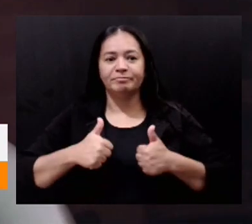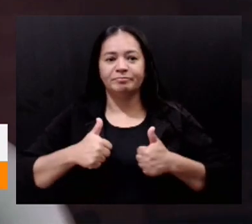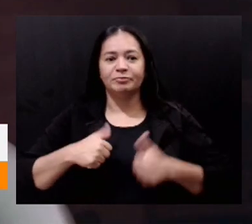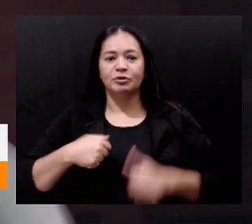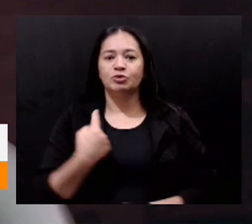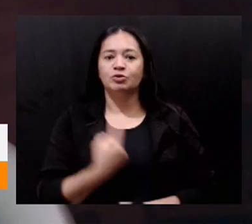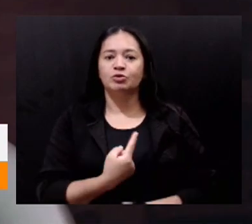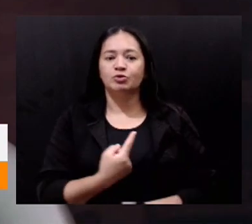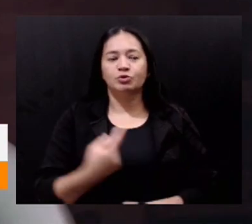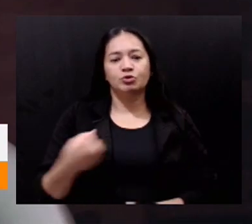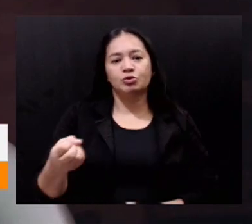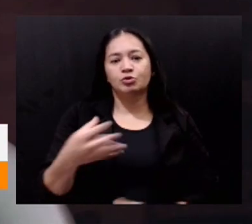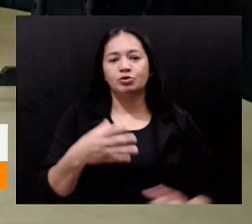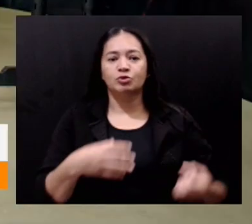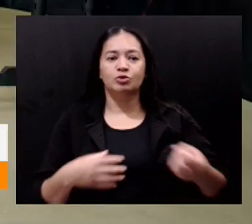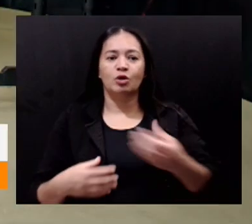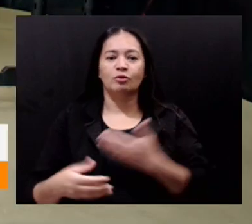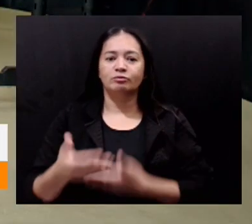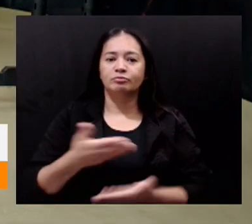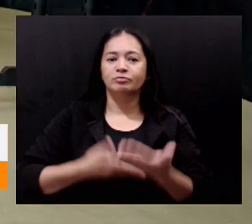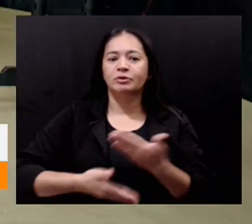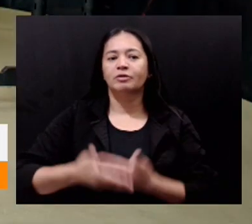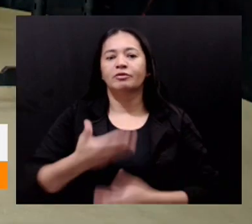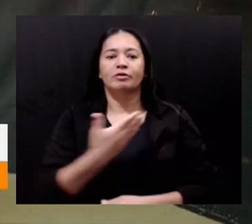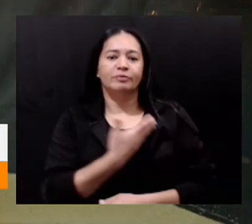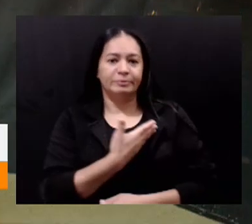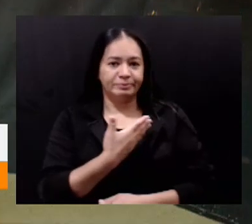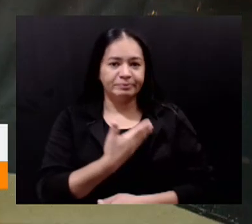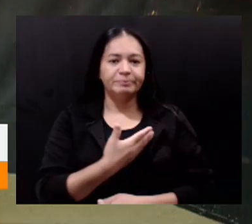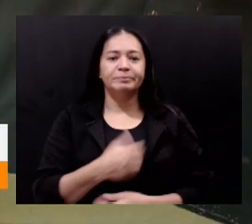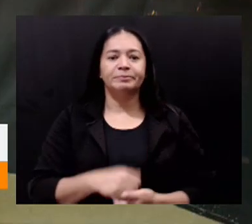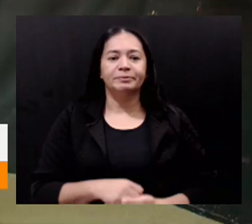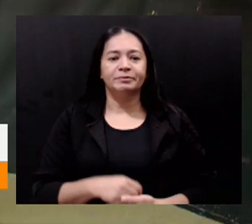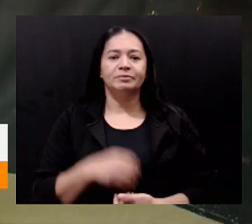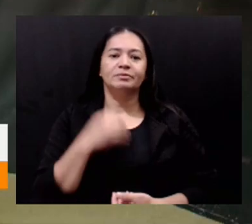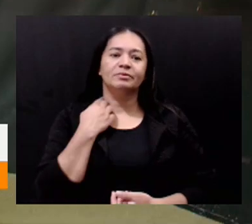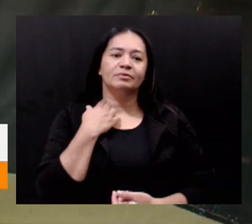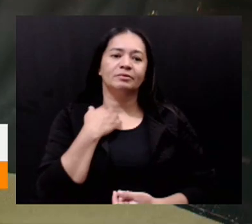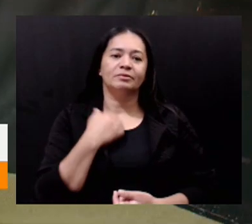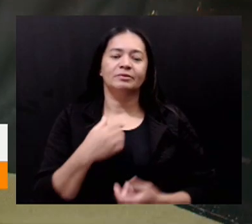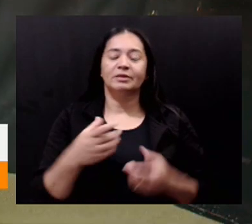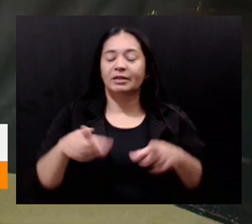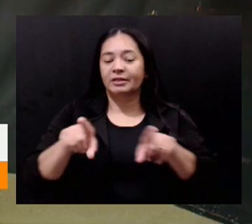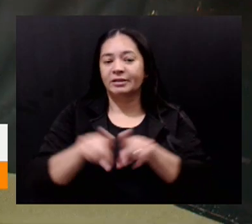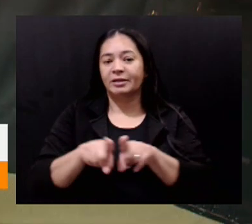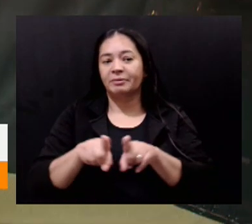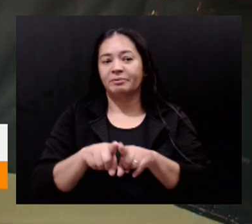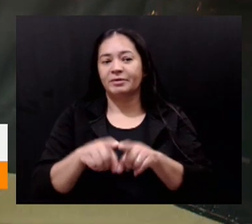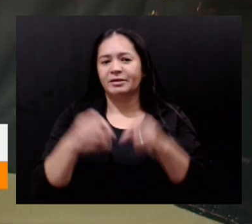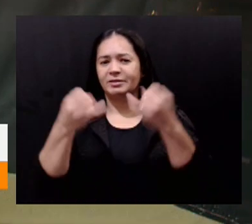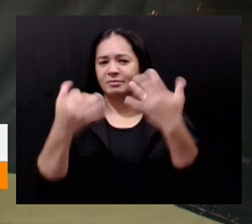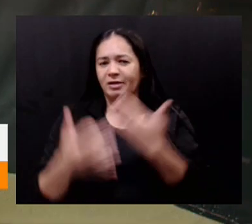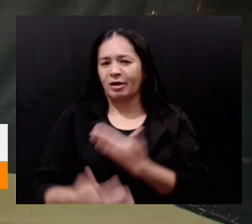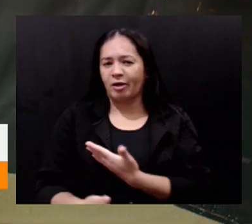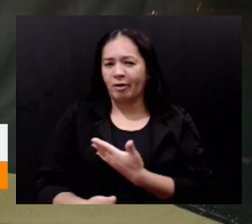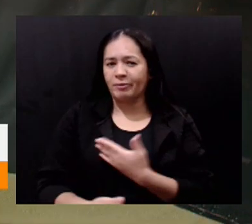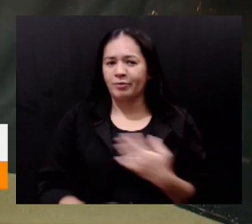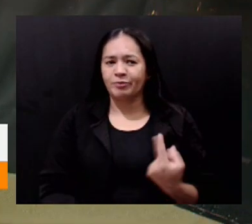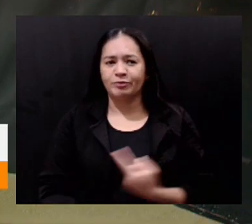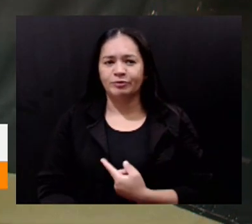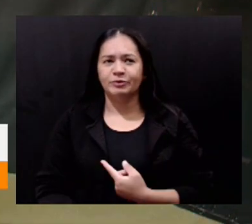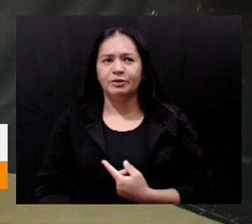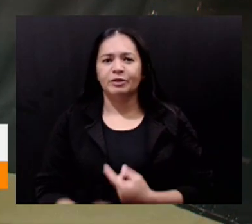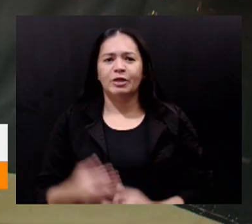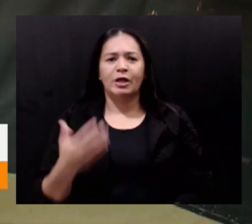envolvem as novas amizades. Muito bem, vamos falar sobre os nossos amigos, né? Amizade duradoura. E aí, quando a